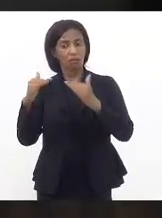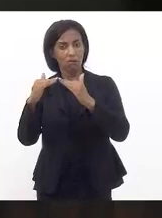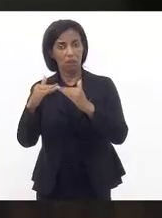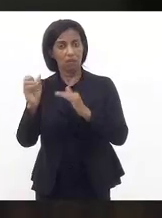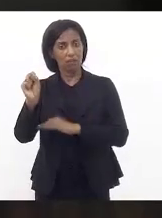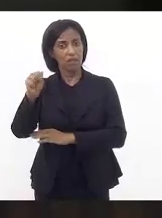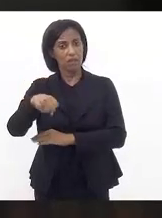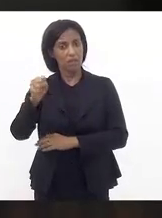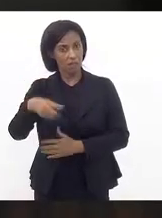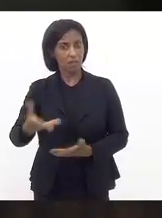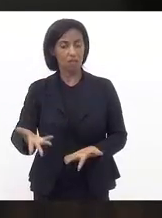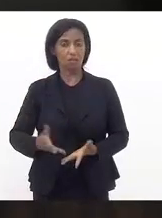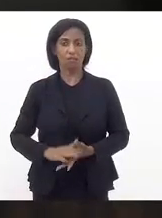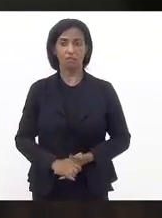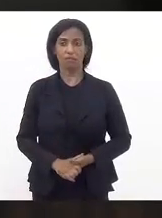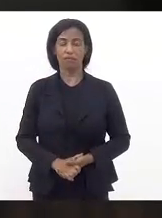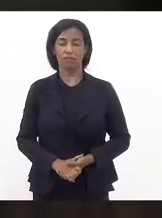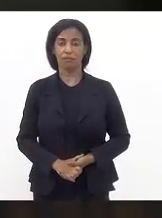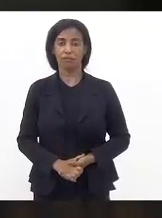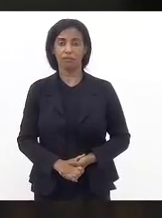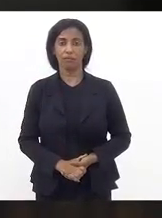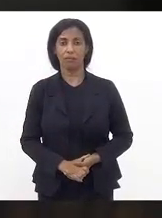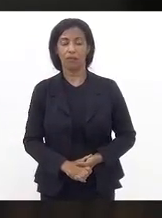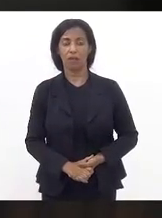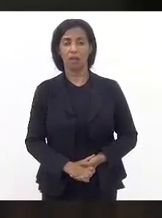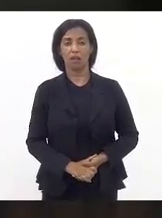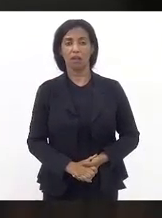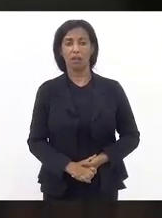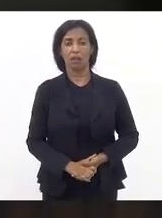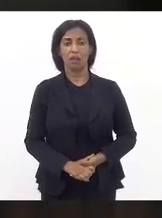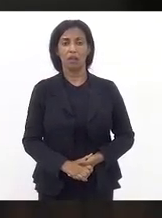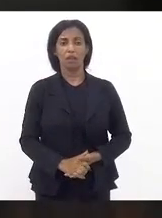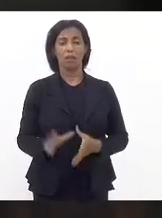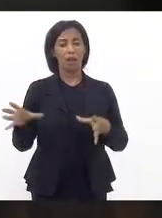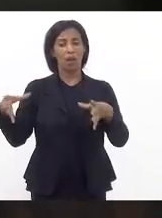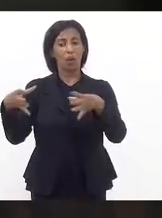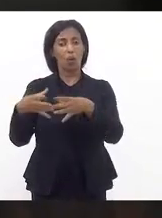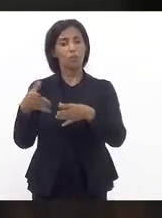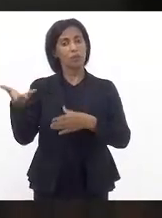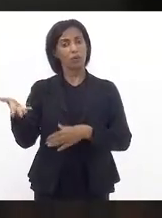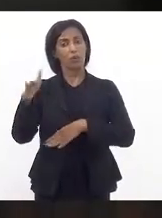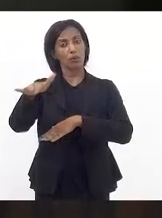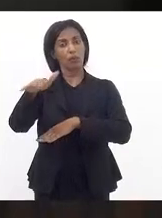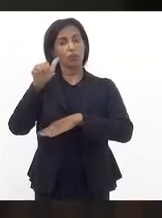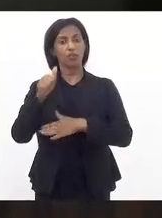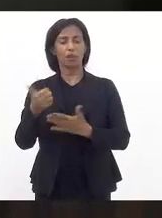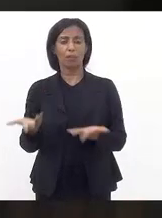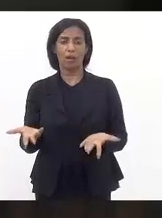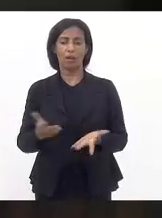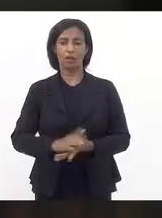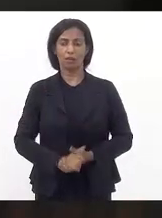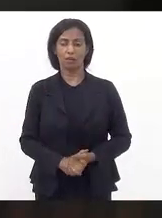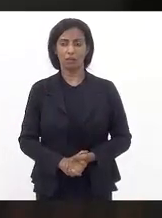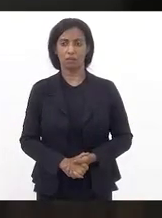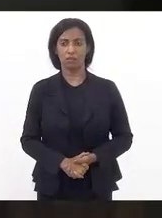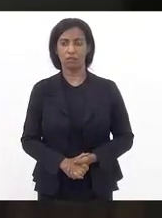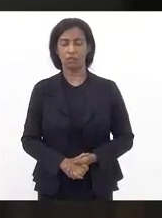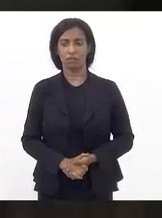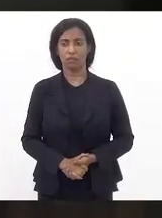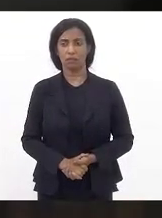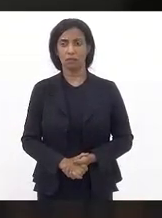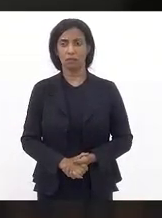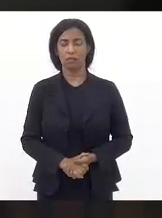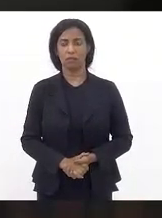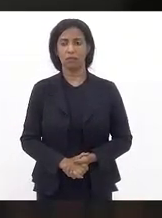ver sim a condição de turismo não foi não foi consultado presidente